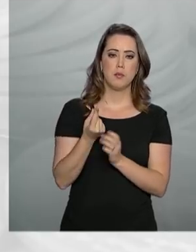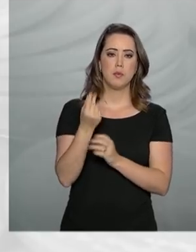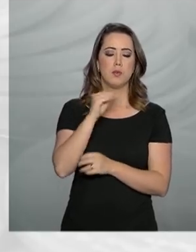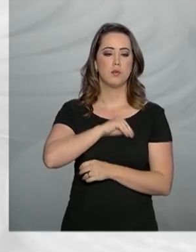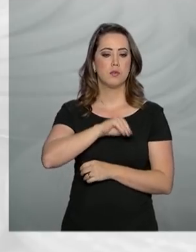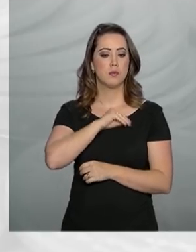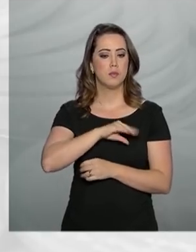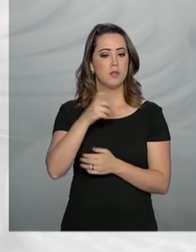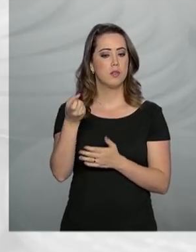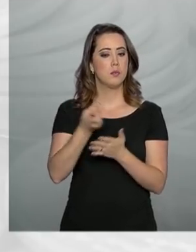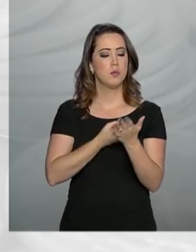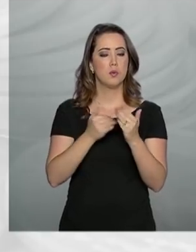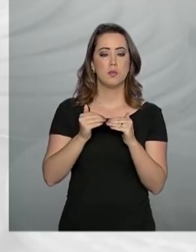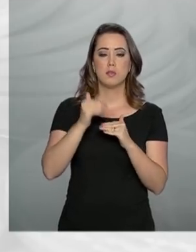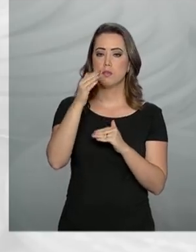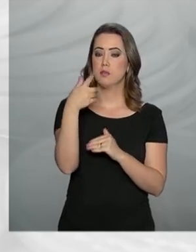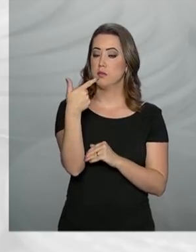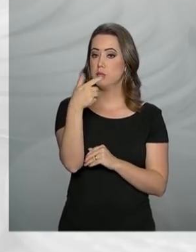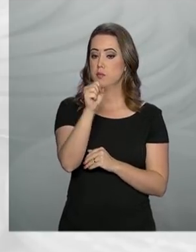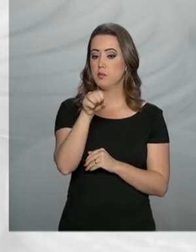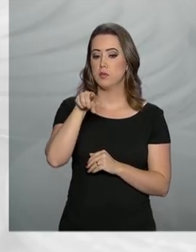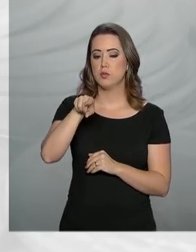rendimentos tributáveis acima de